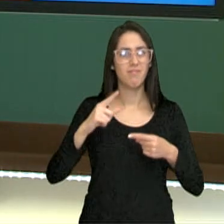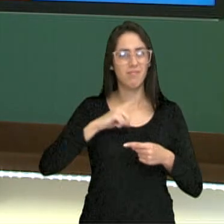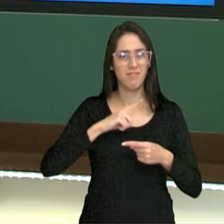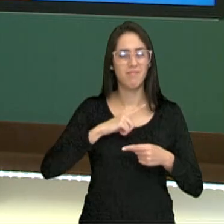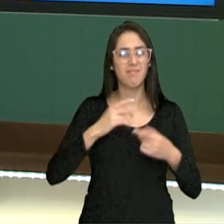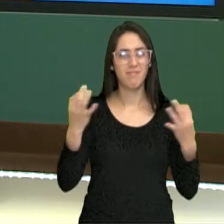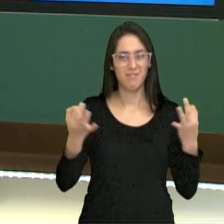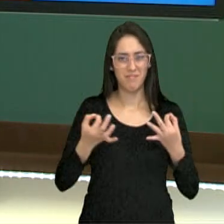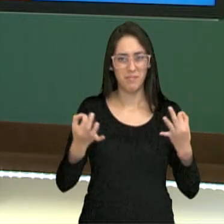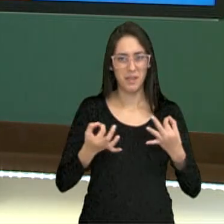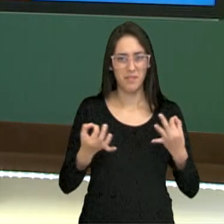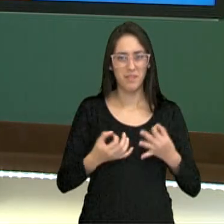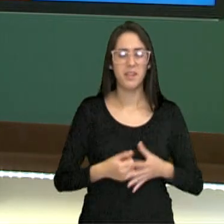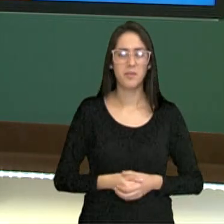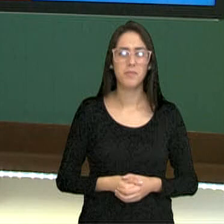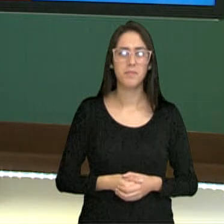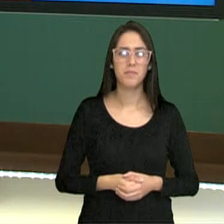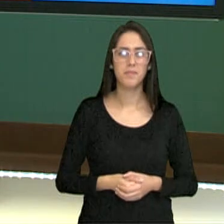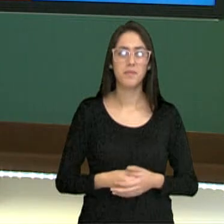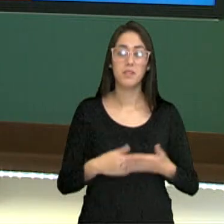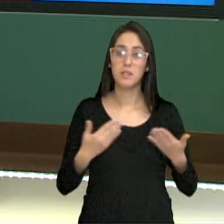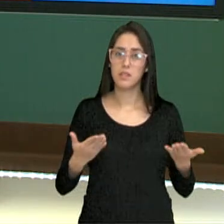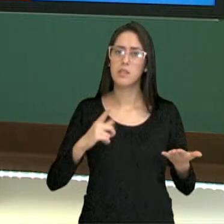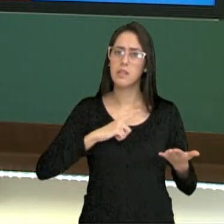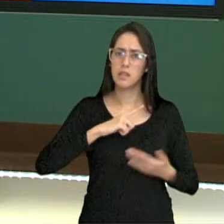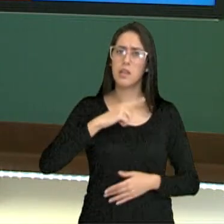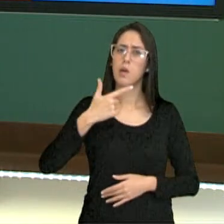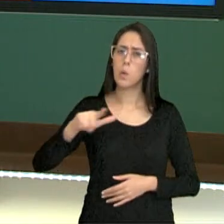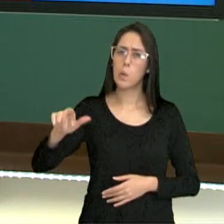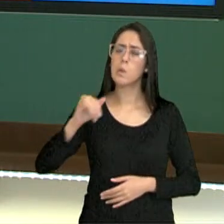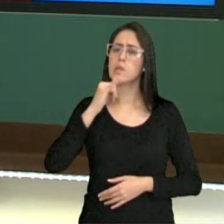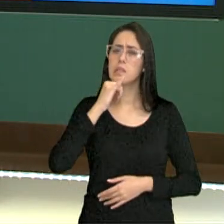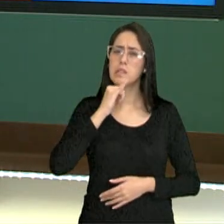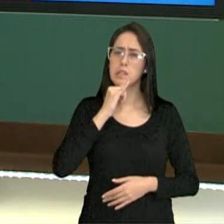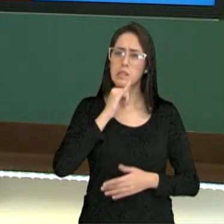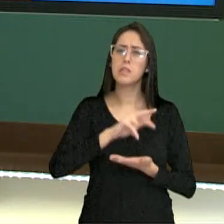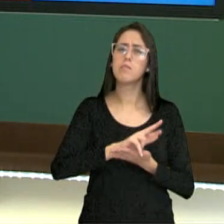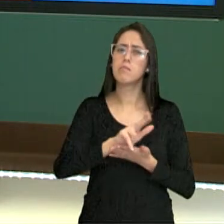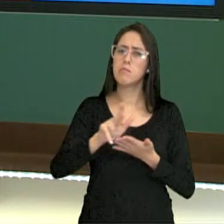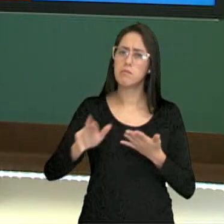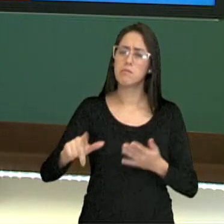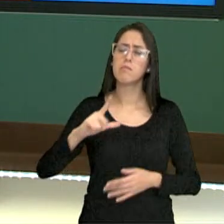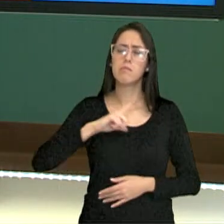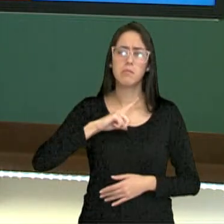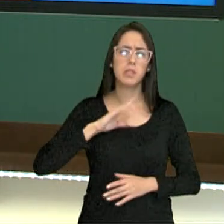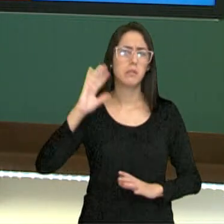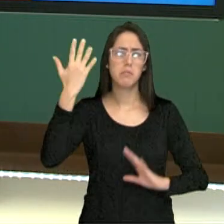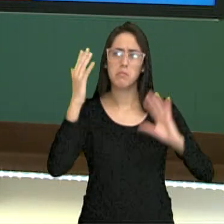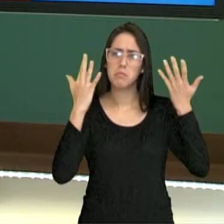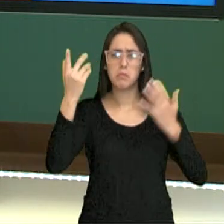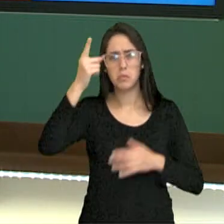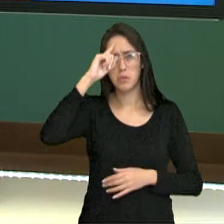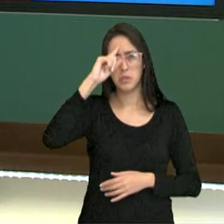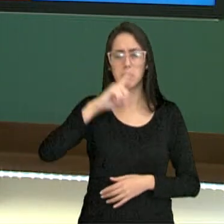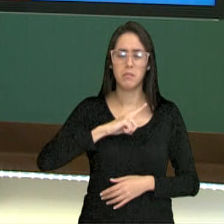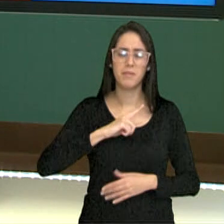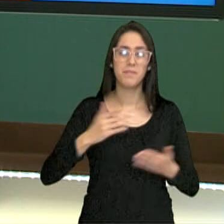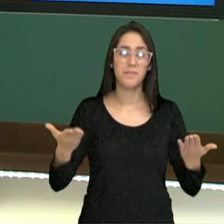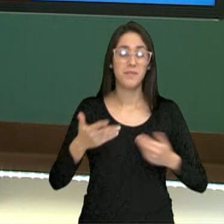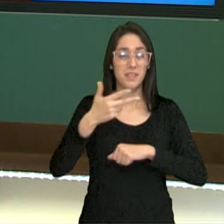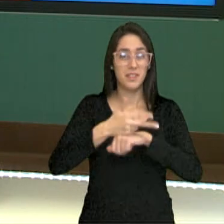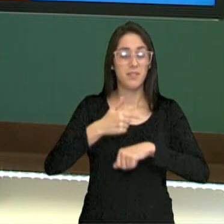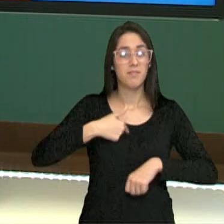secção transversal e que nós temos outros exemplos também no nosso cotidiano, no dia a dia. Nesse vídeo